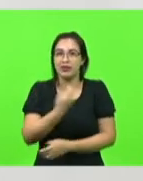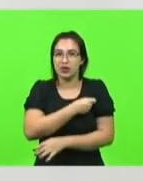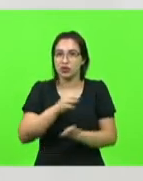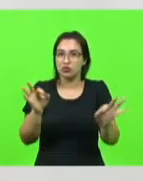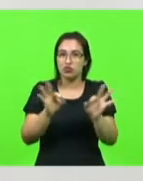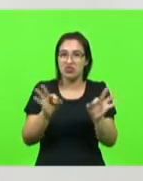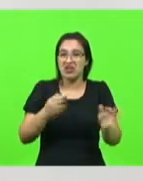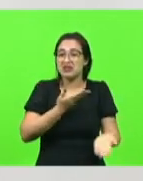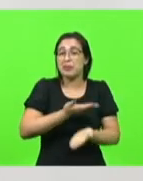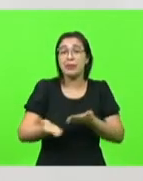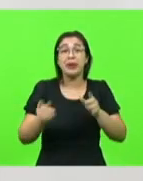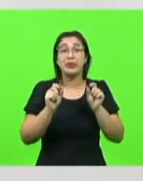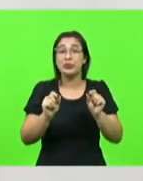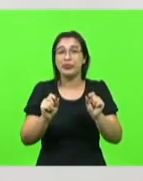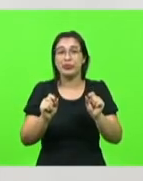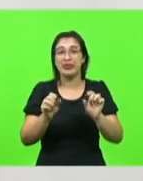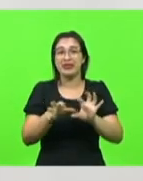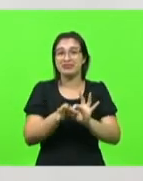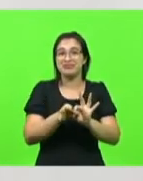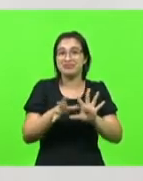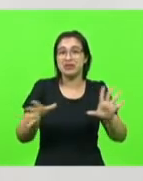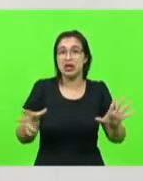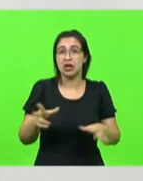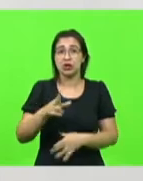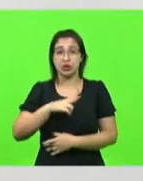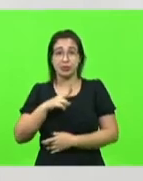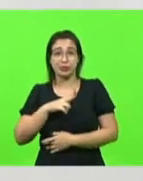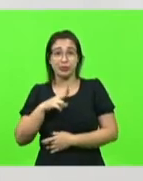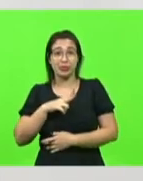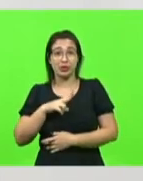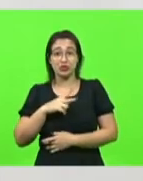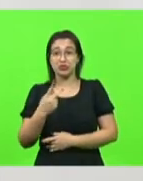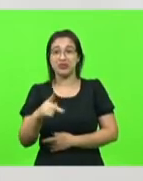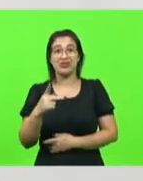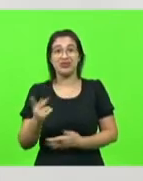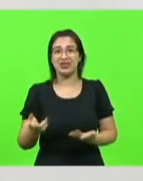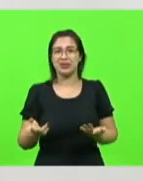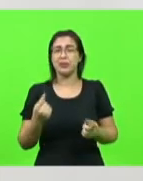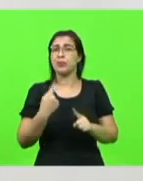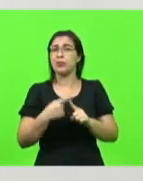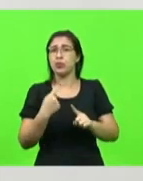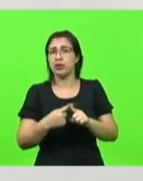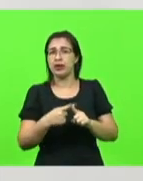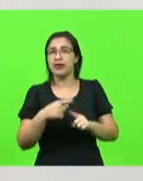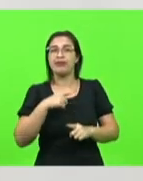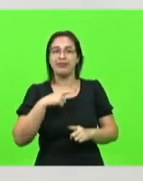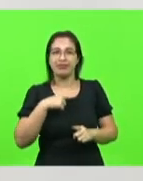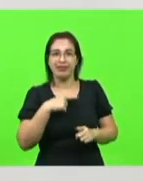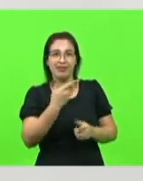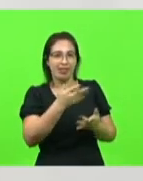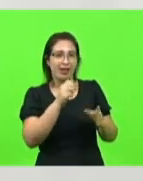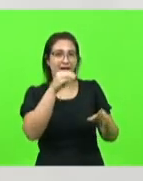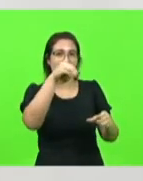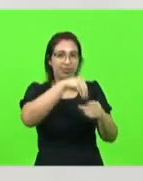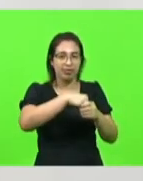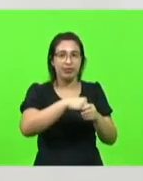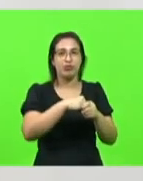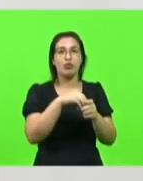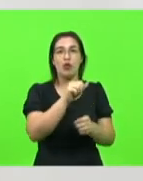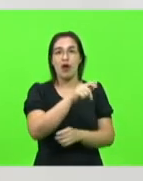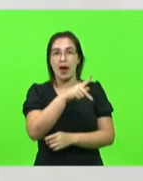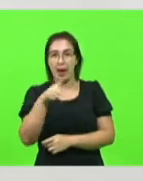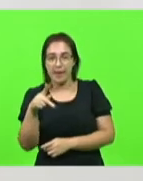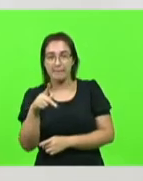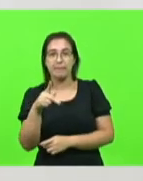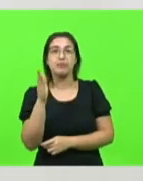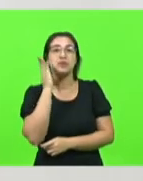sua privacidade. Porque toda vez que ele vai logar, em um certo ponto, eles têm os dados em tempo real. Aonde você está, o que fez, o que deixou de